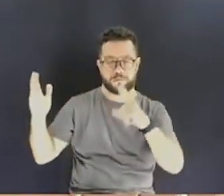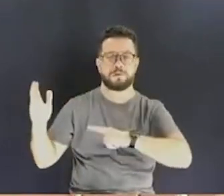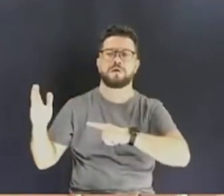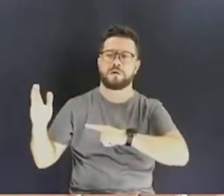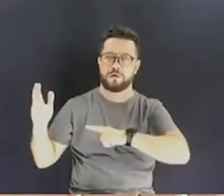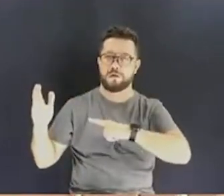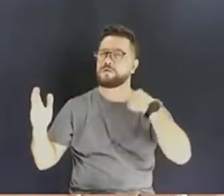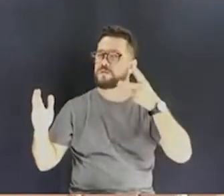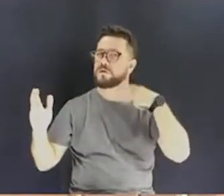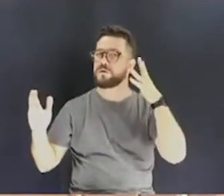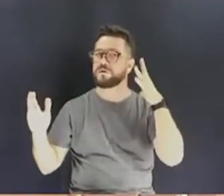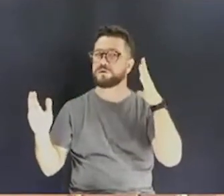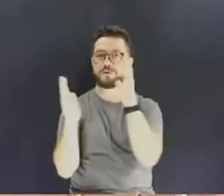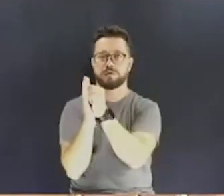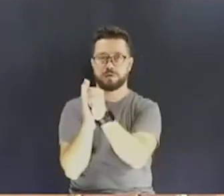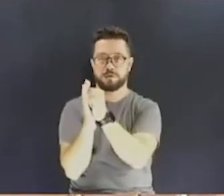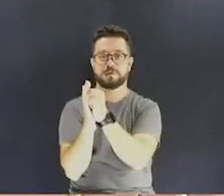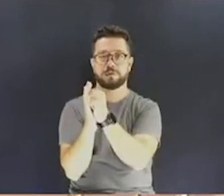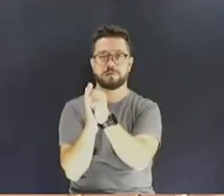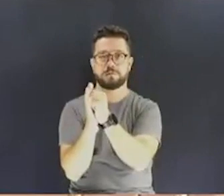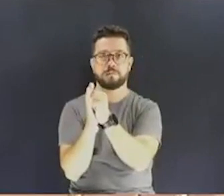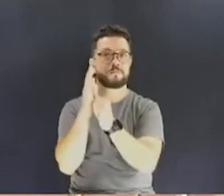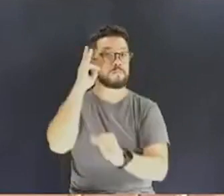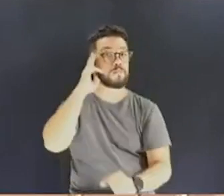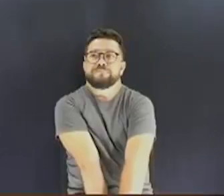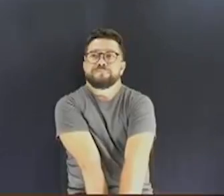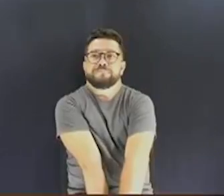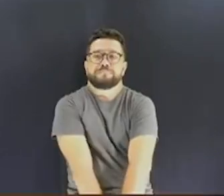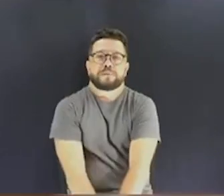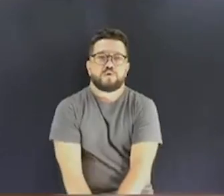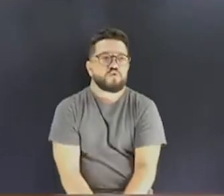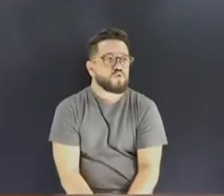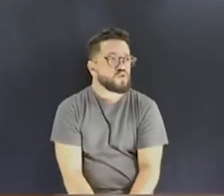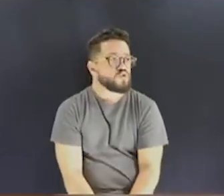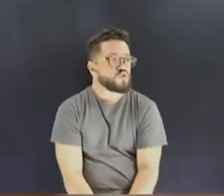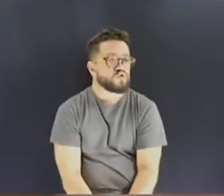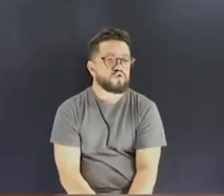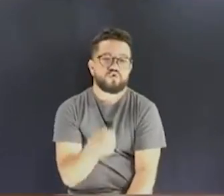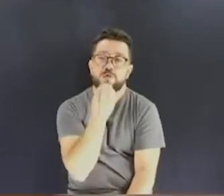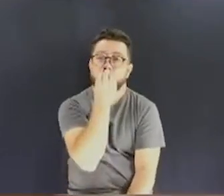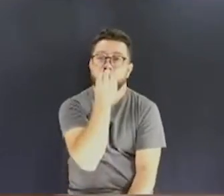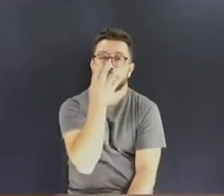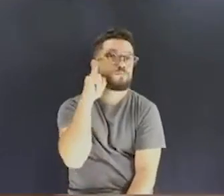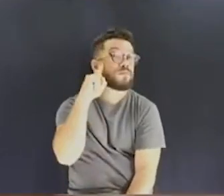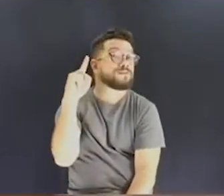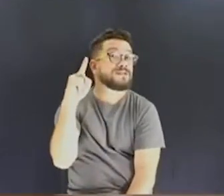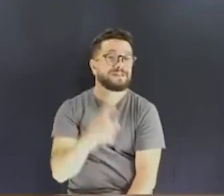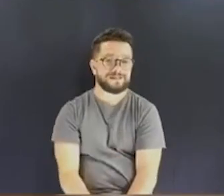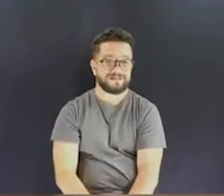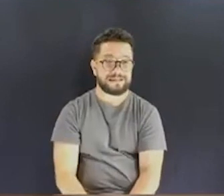grande expediente, temos 10 minutos. Vereadora Maria Letícia com a palavra. Bom dia, pessoal. Que dia, que